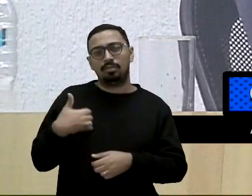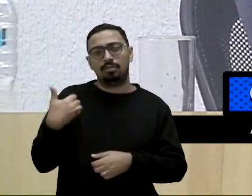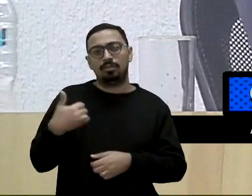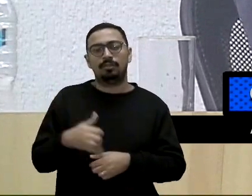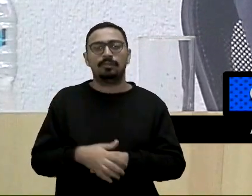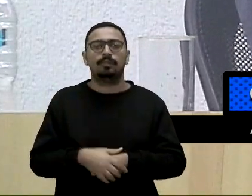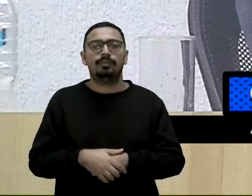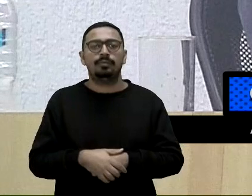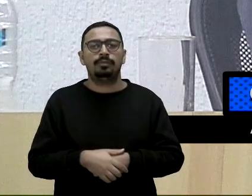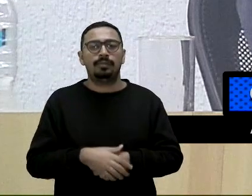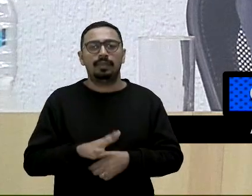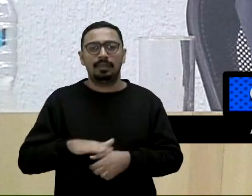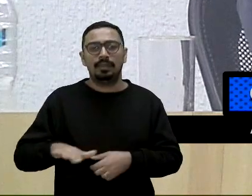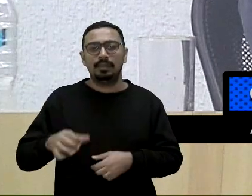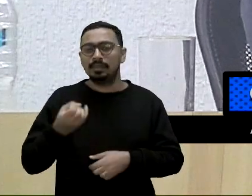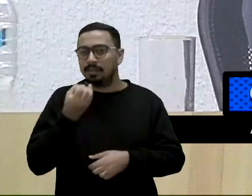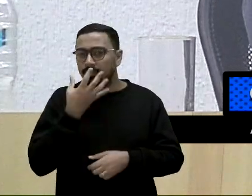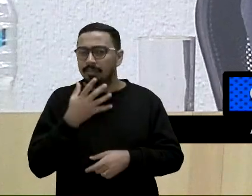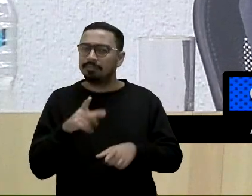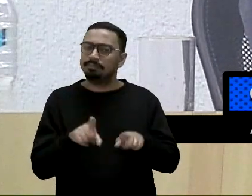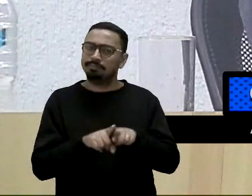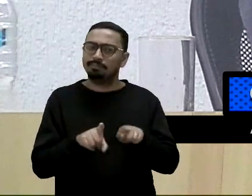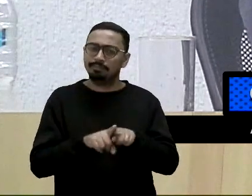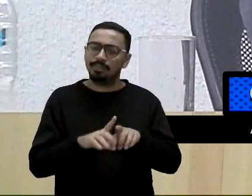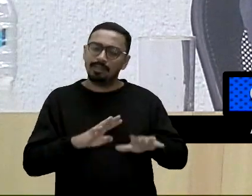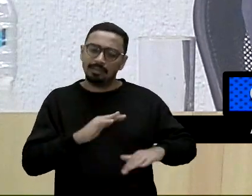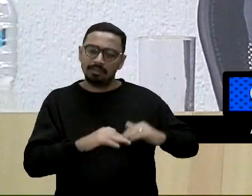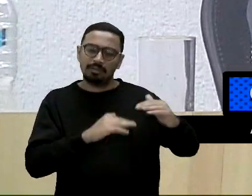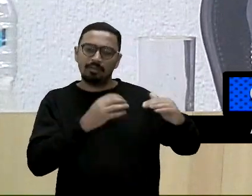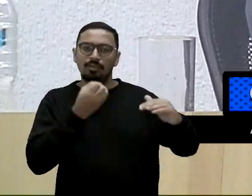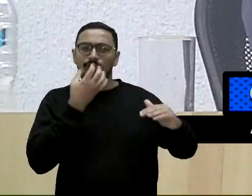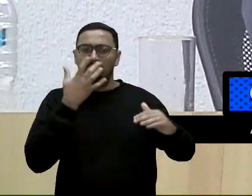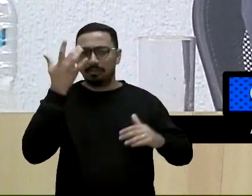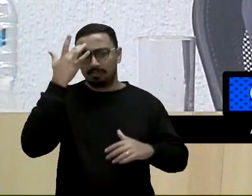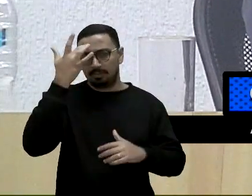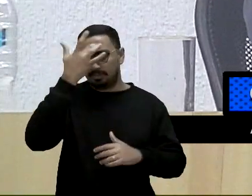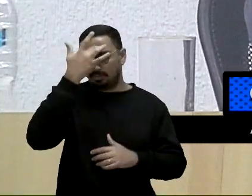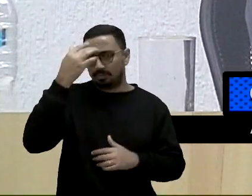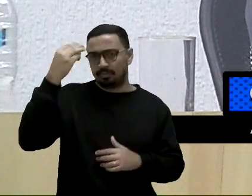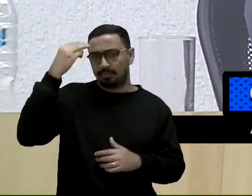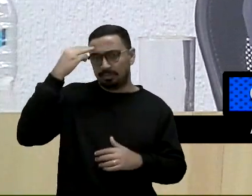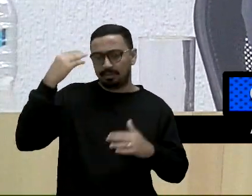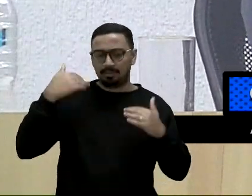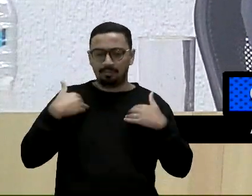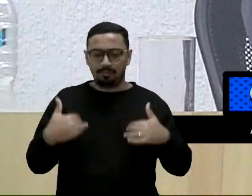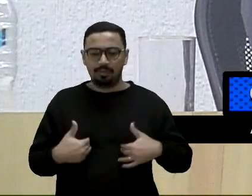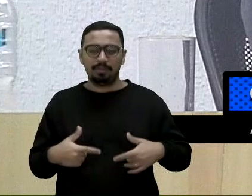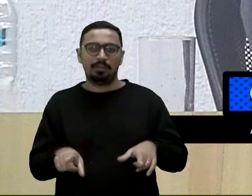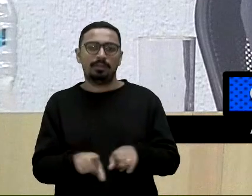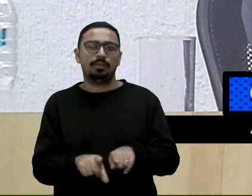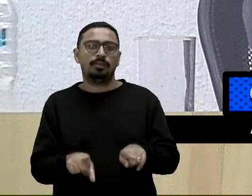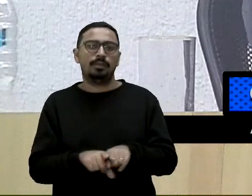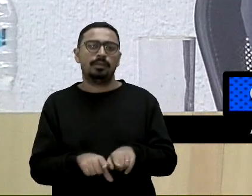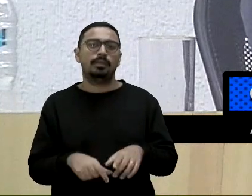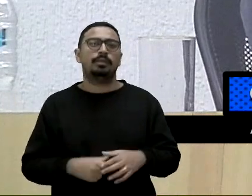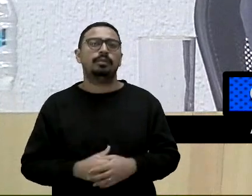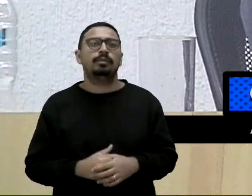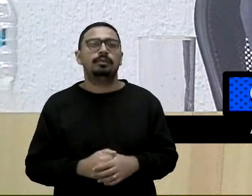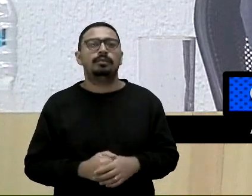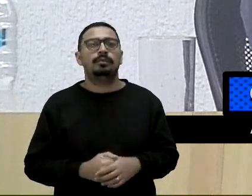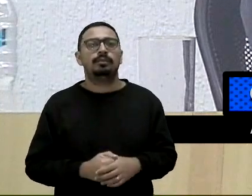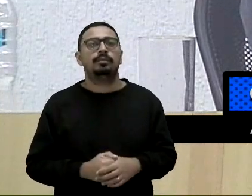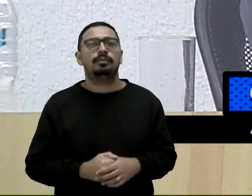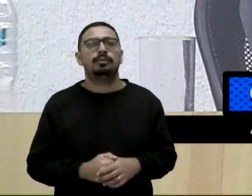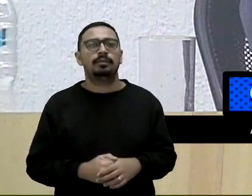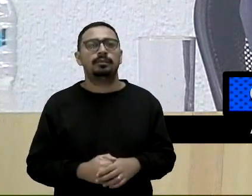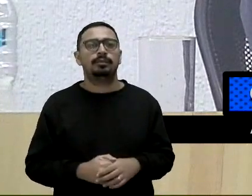muito bem, crianças que estão indo muito bem, sabe, muito saúde mental, né, física e mental, né. E quero